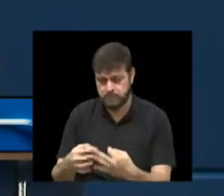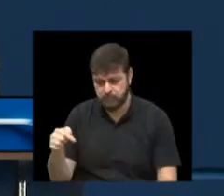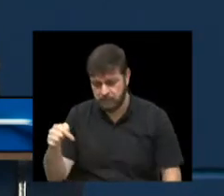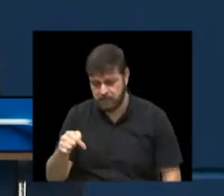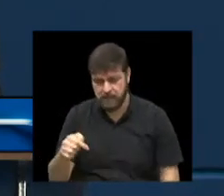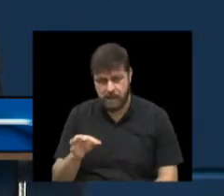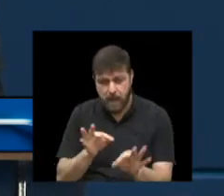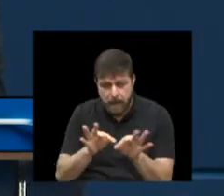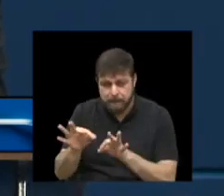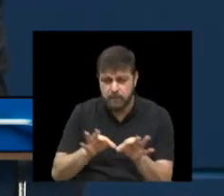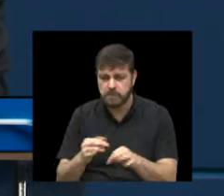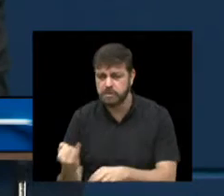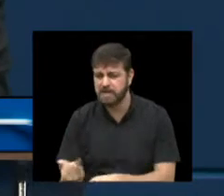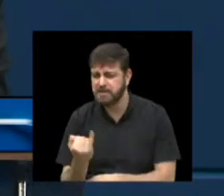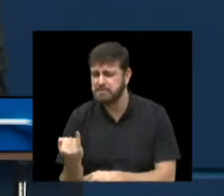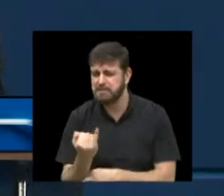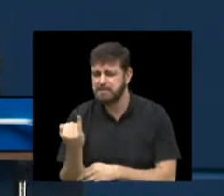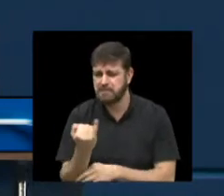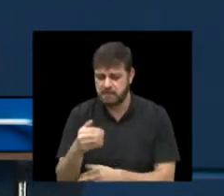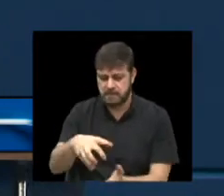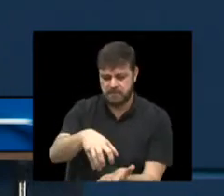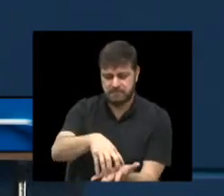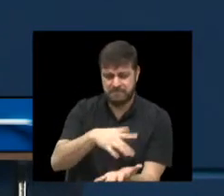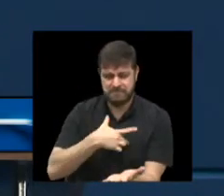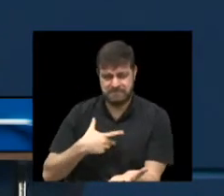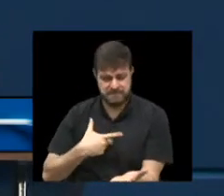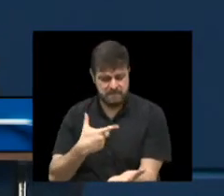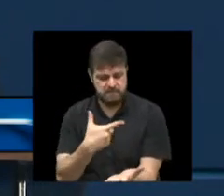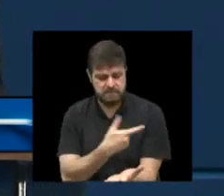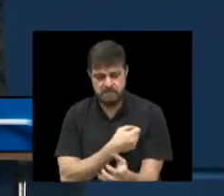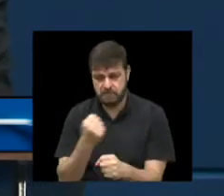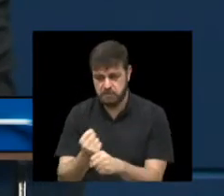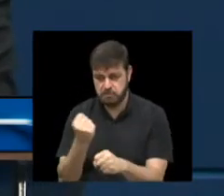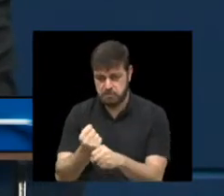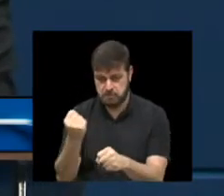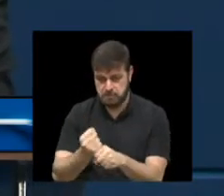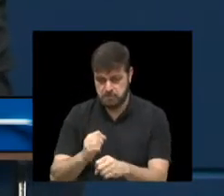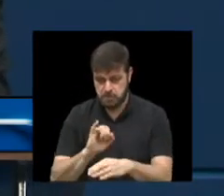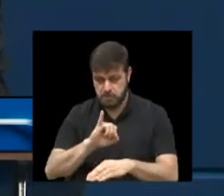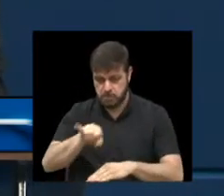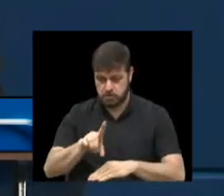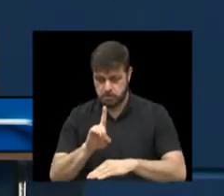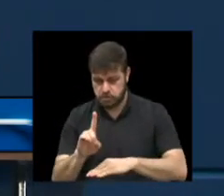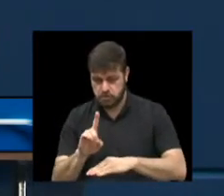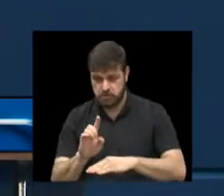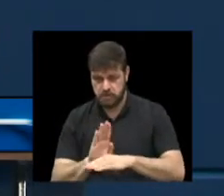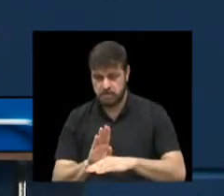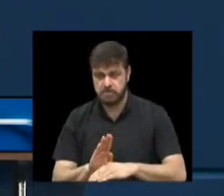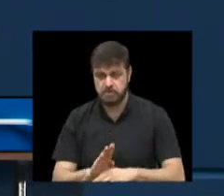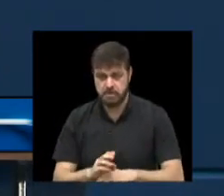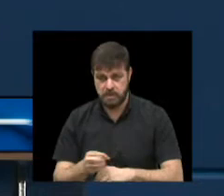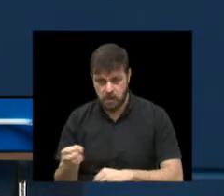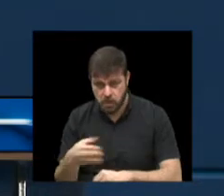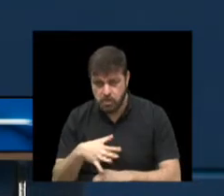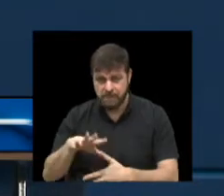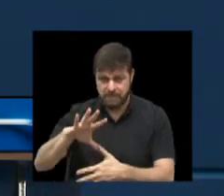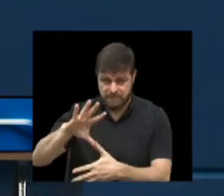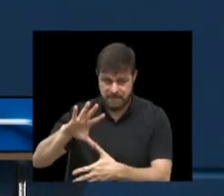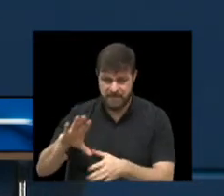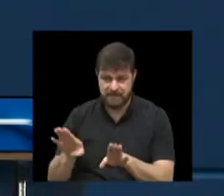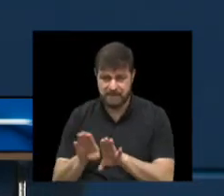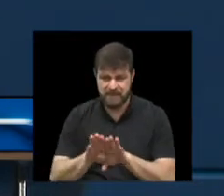importante projeto desde o início. Meus amigos, também quero lembrar do Vanderlei de Almeida, secretário de